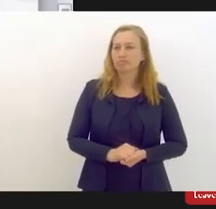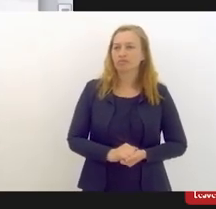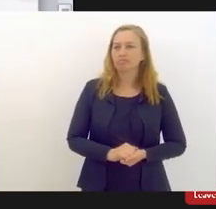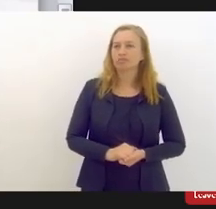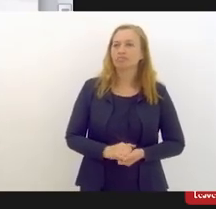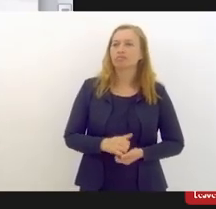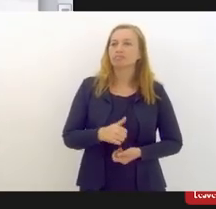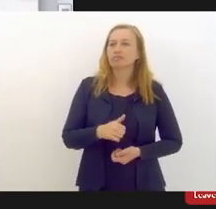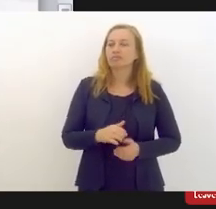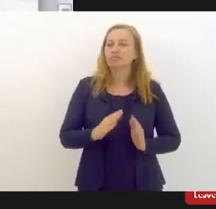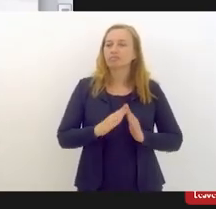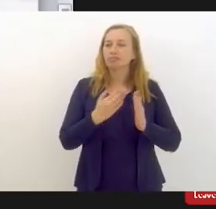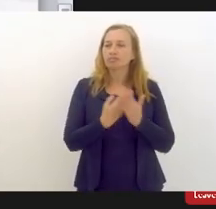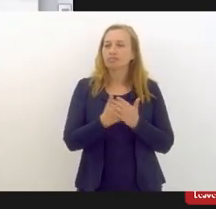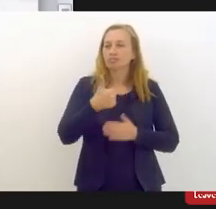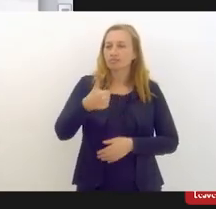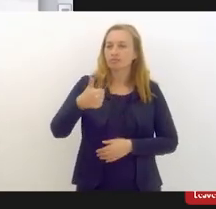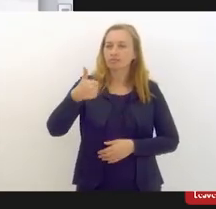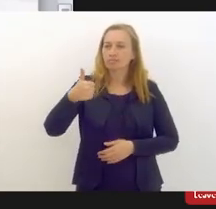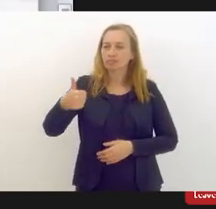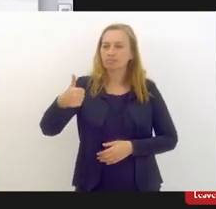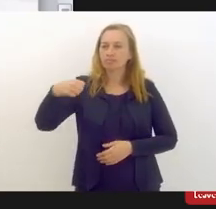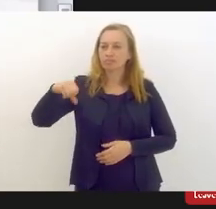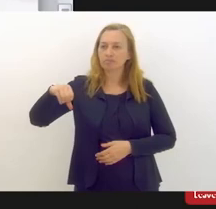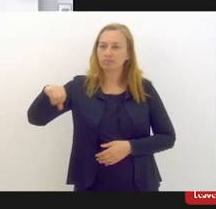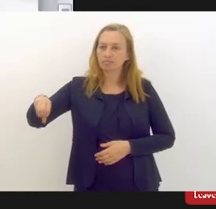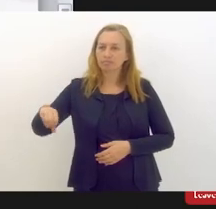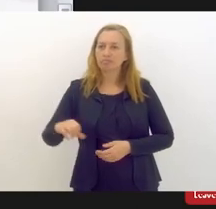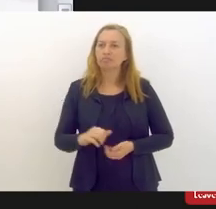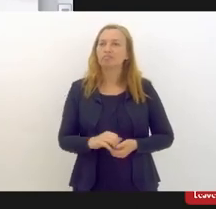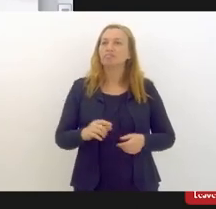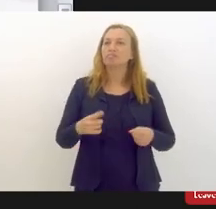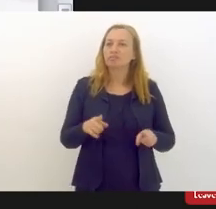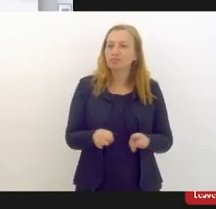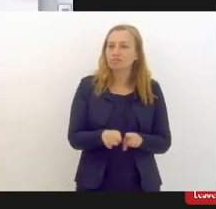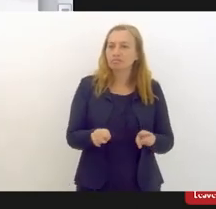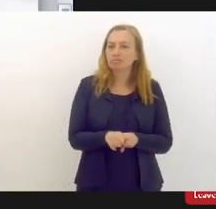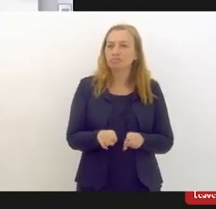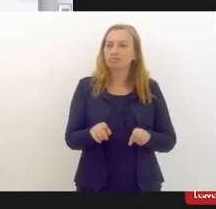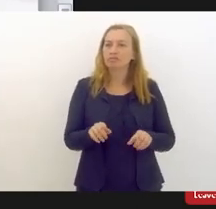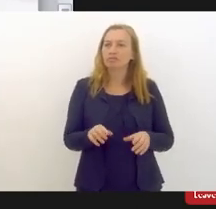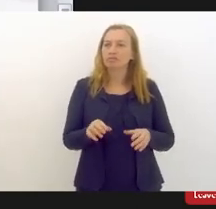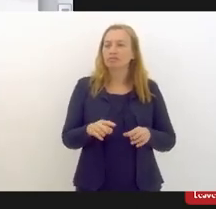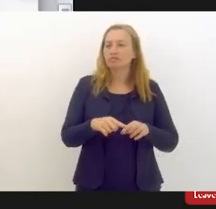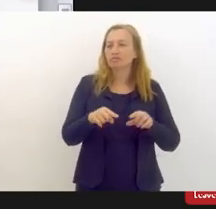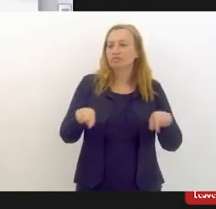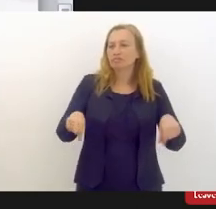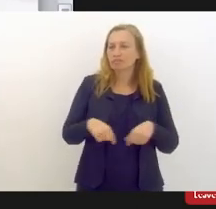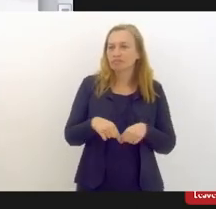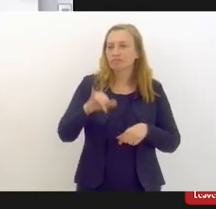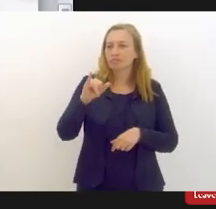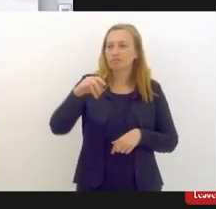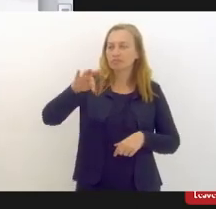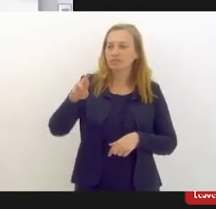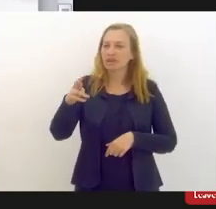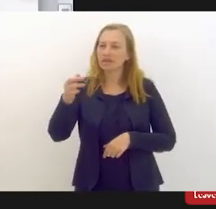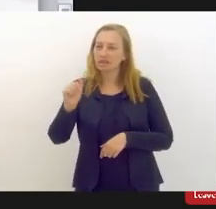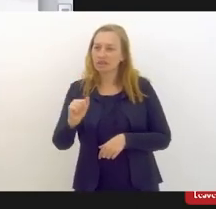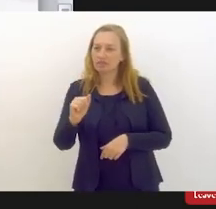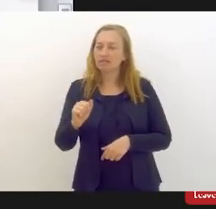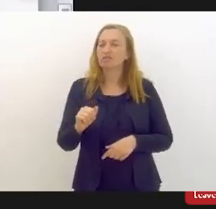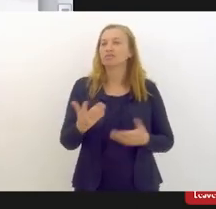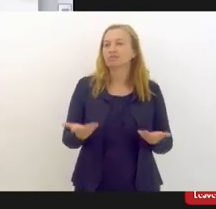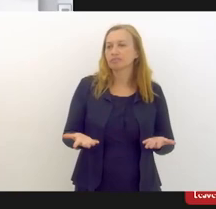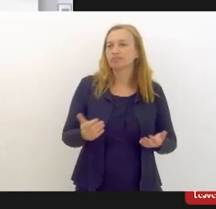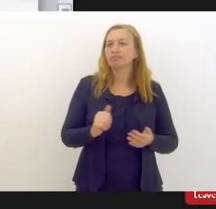696.674 alunos. E também as salas interativas, né? Nós estamos chamando de salas interativas, são aquelas salas das ETECs, que tem